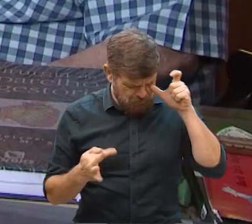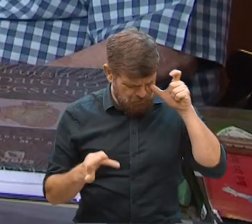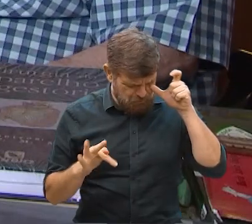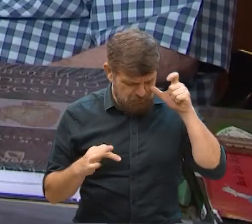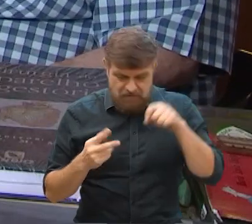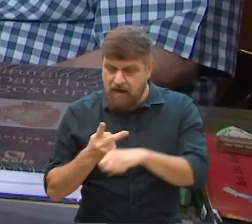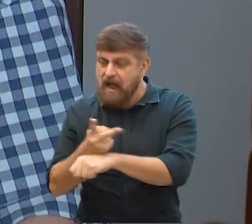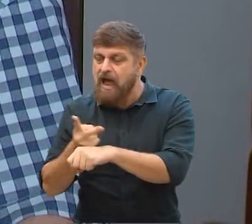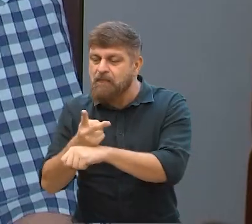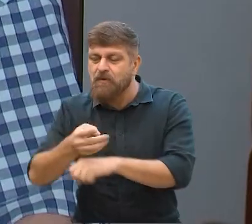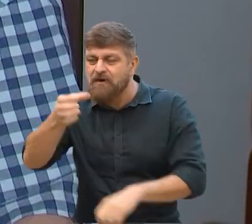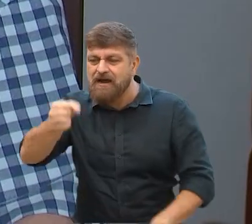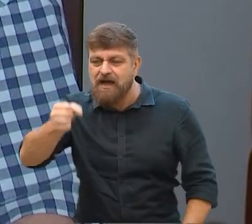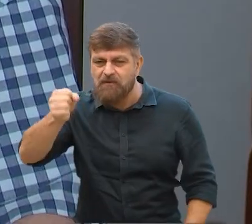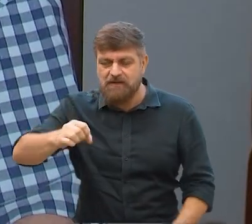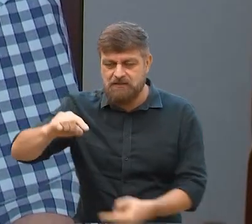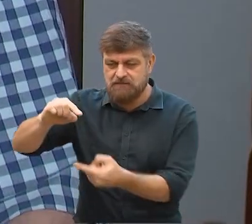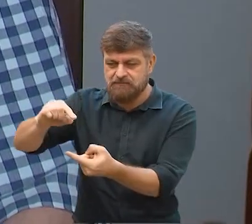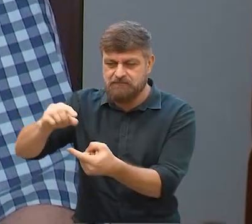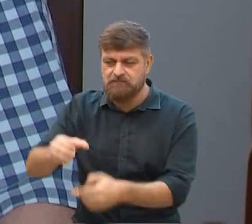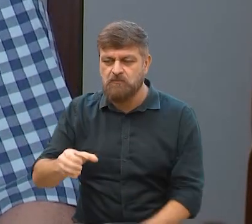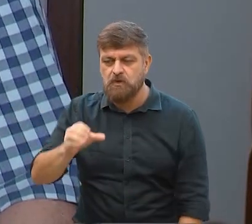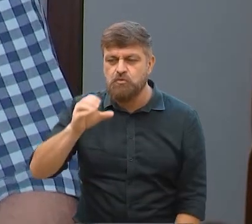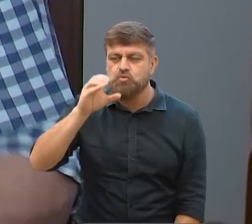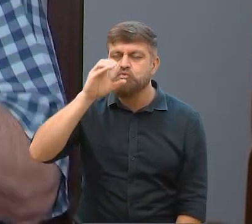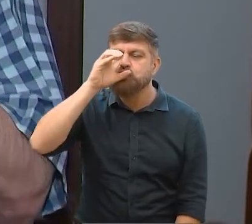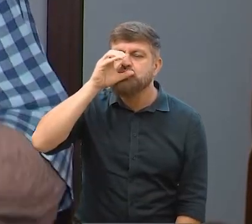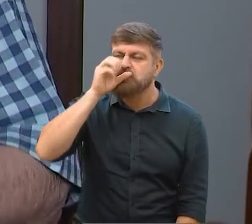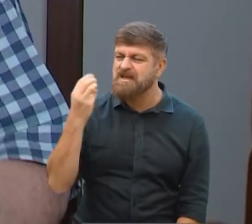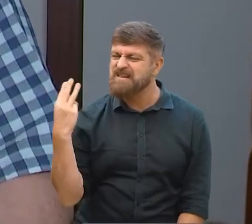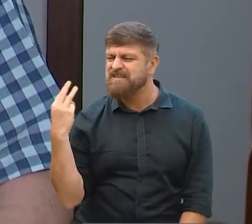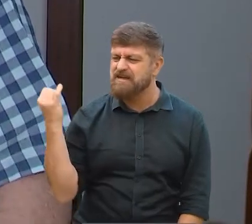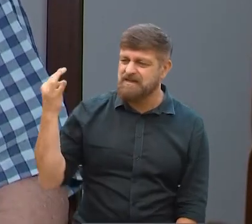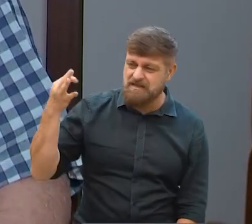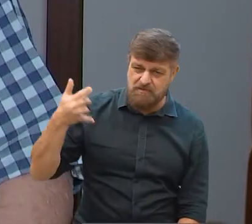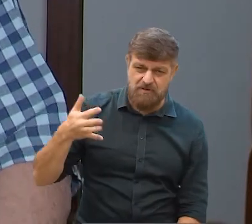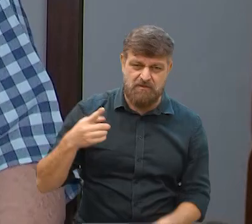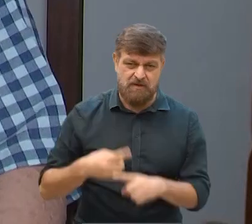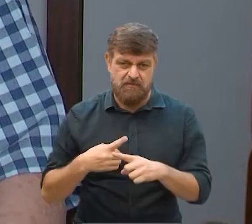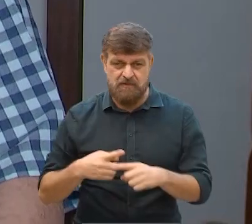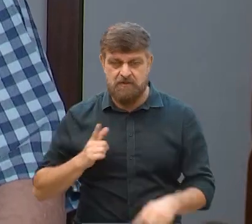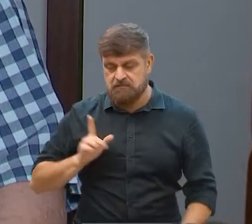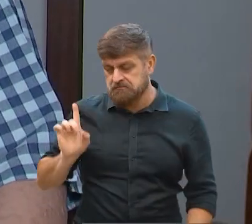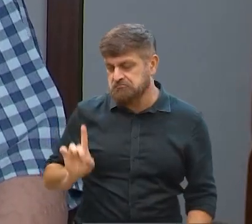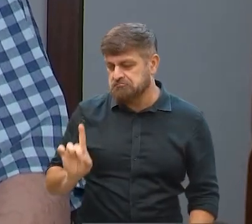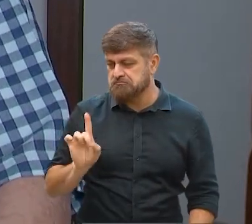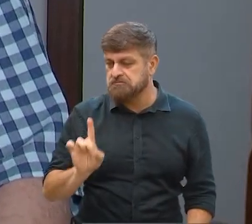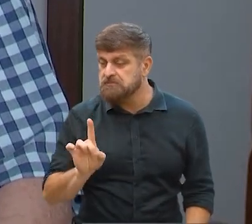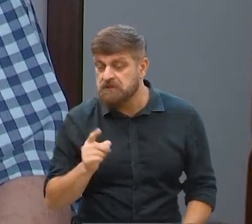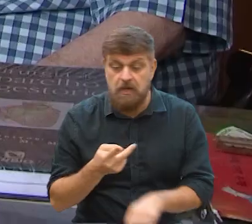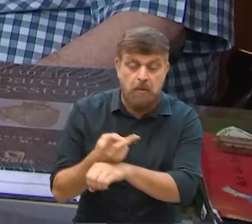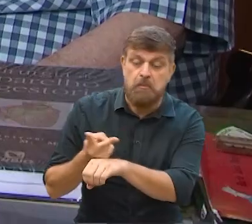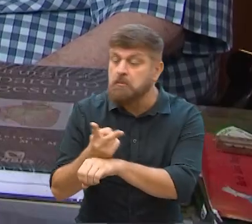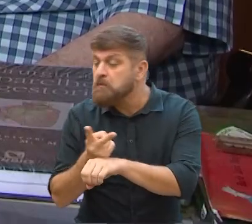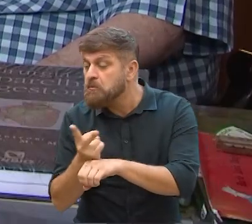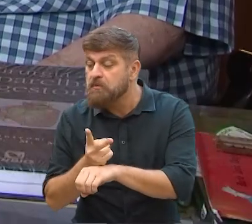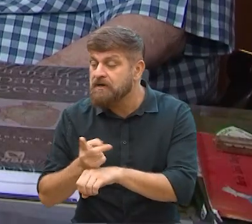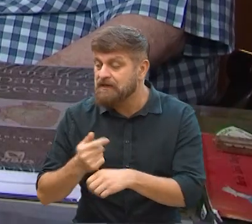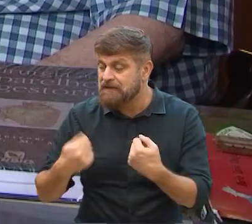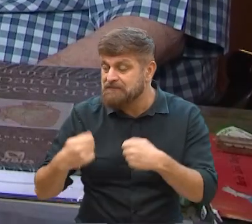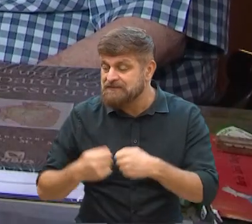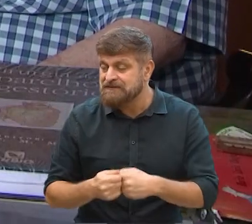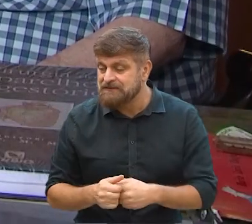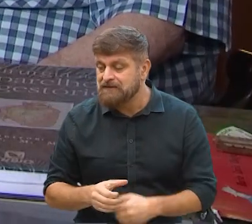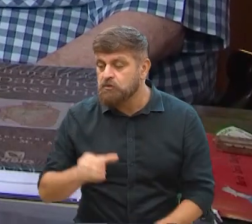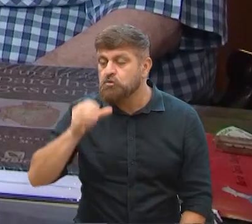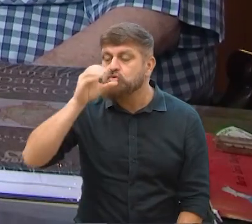Então é muito comum o seroso acordar 3, 4 horas da manhã, ou no meio do sono, e ter que se medicar ou tomar alguma coisa, porque ele tem